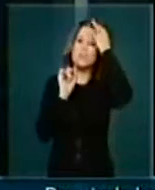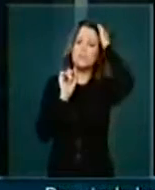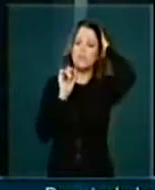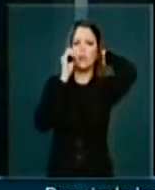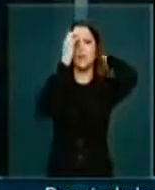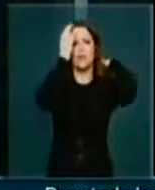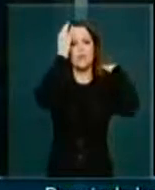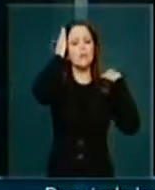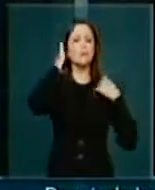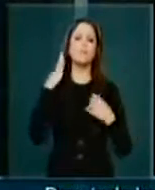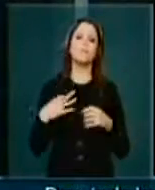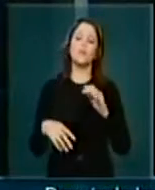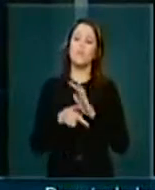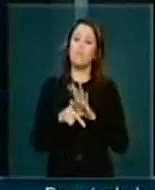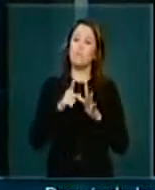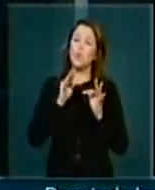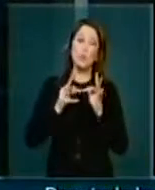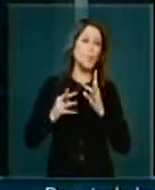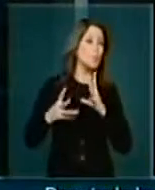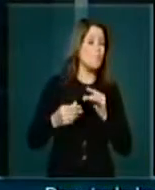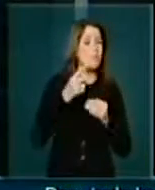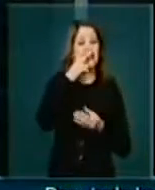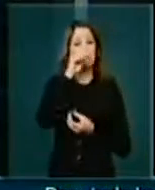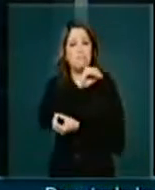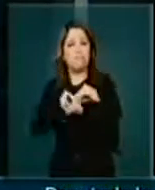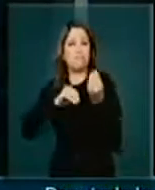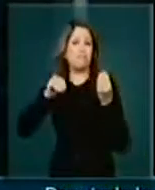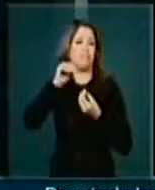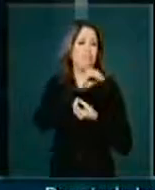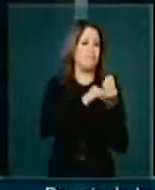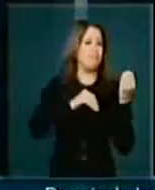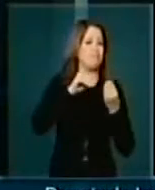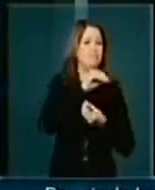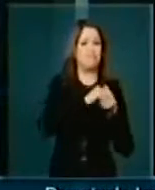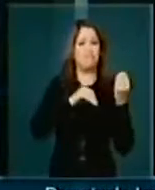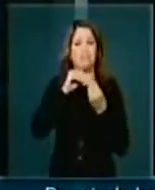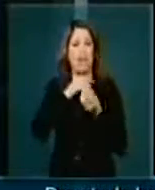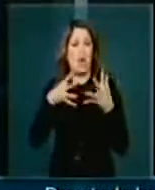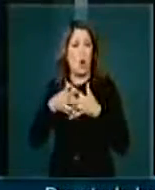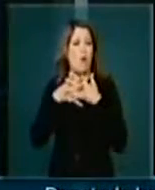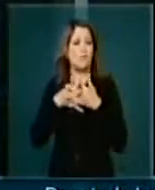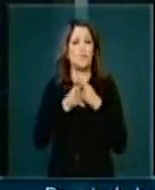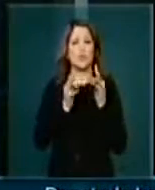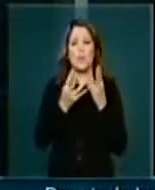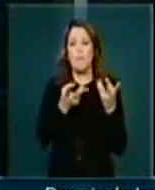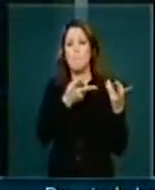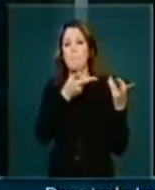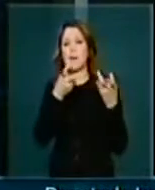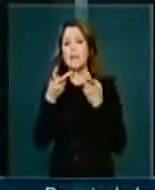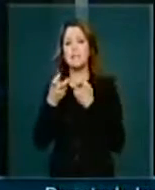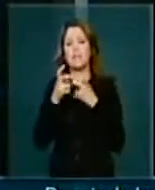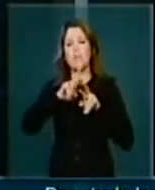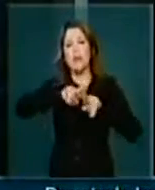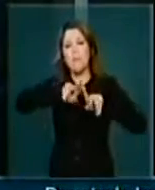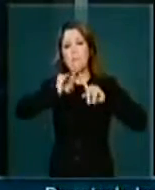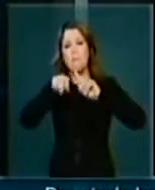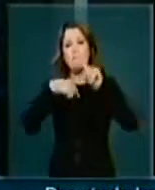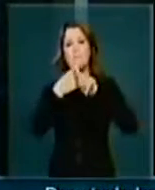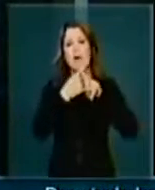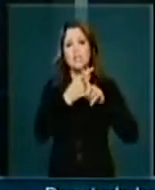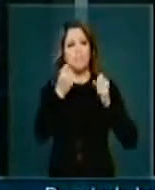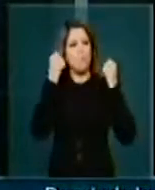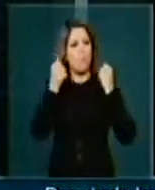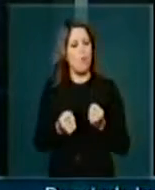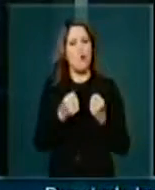também por meio da completa miscelânea de papéis que se verifica entre as mais